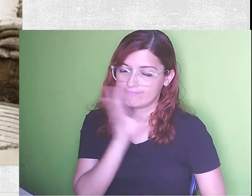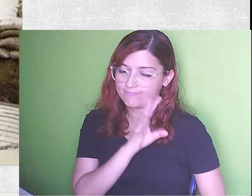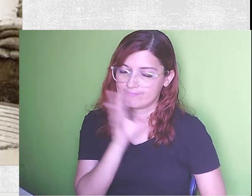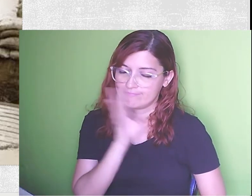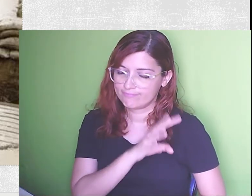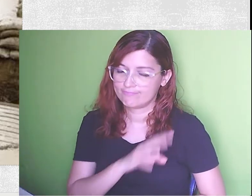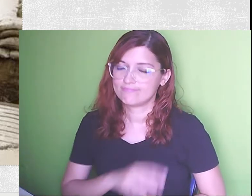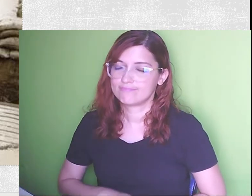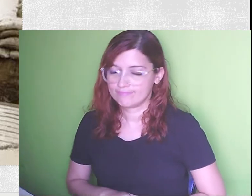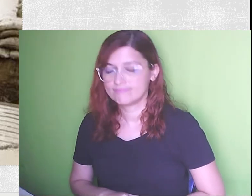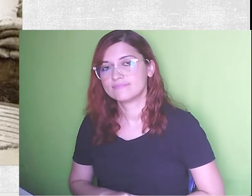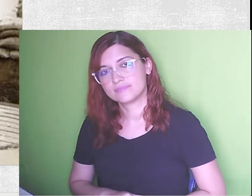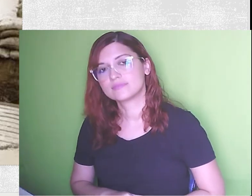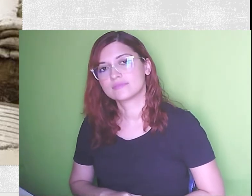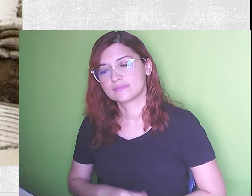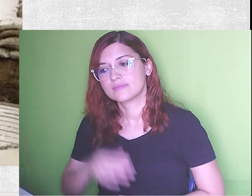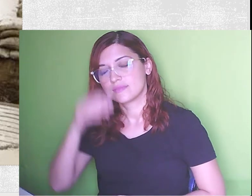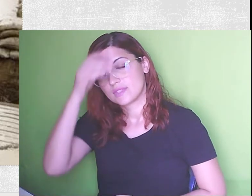acabou